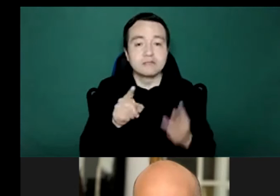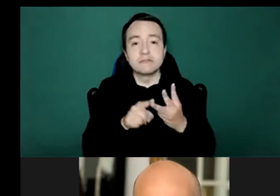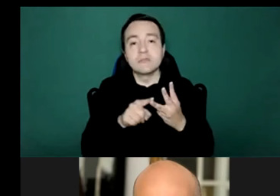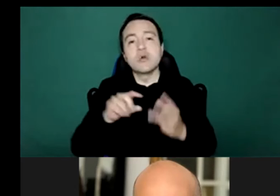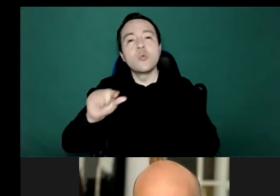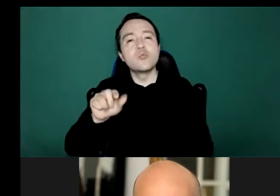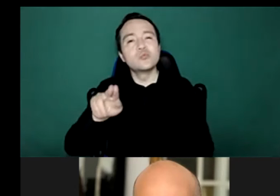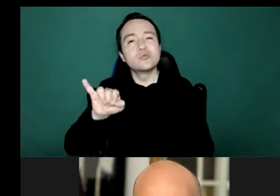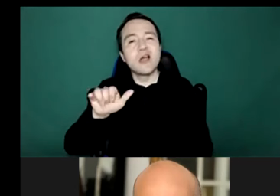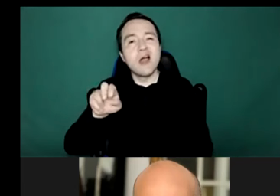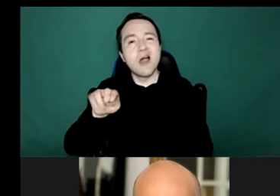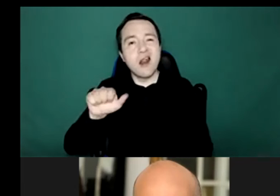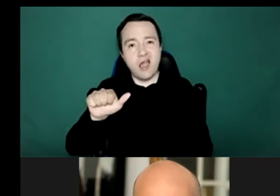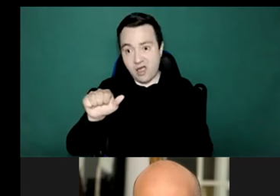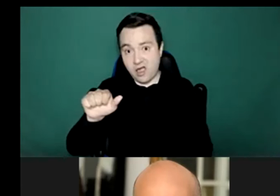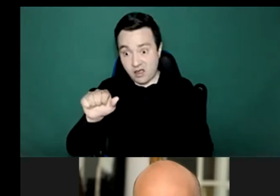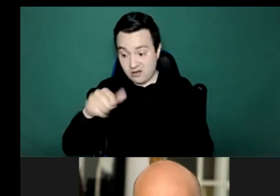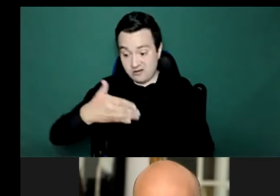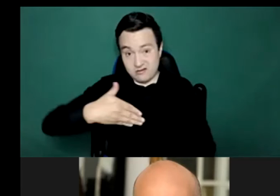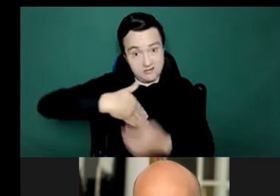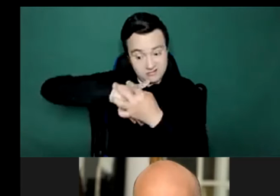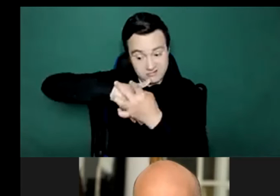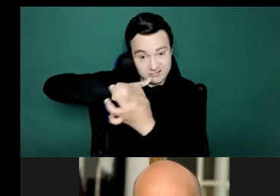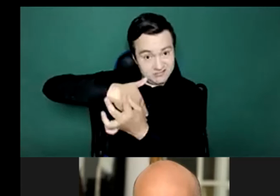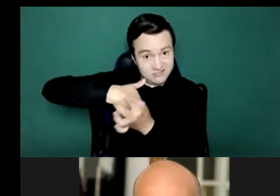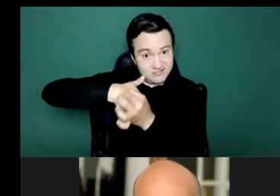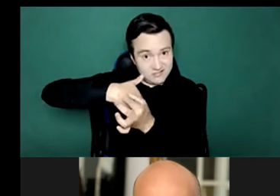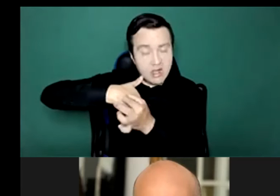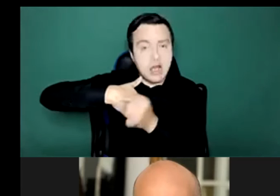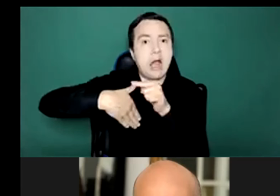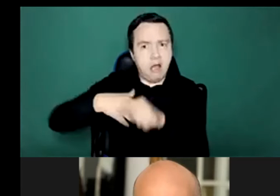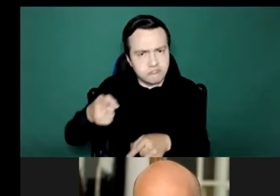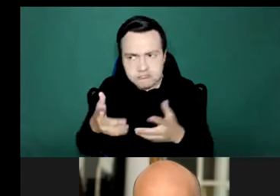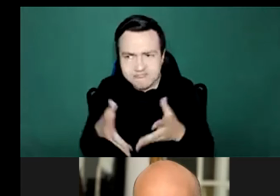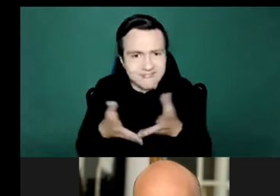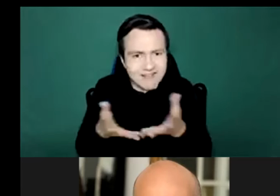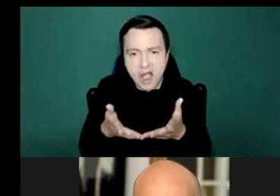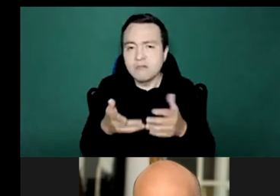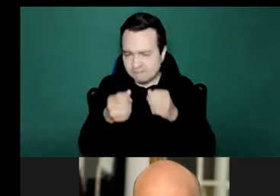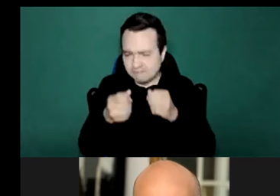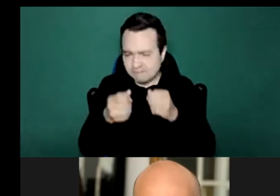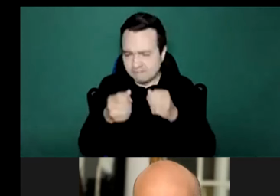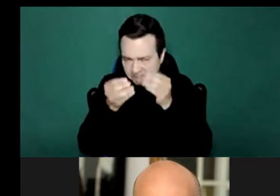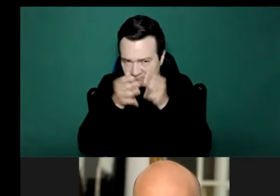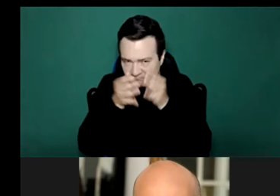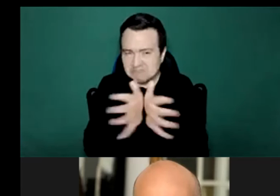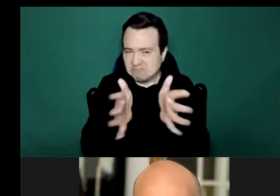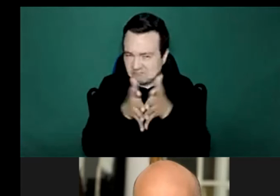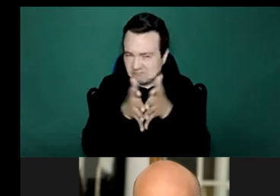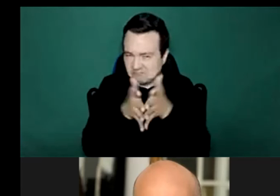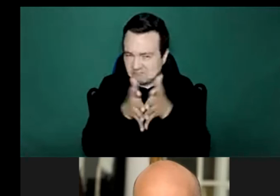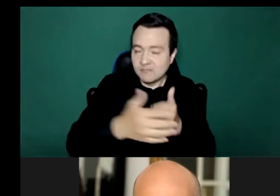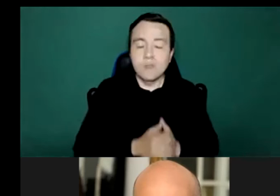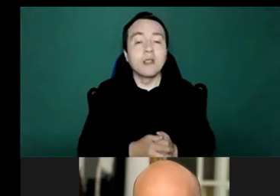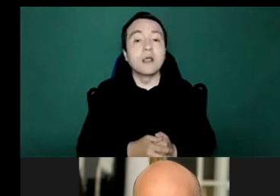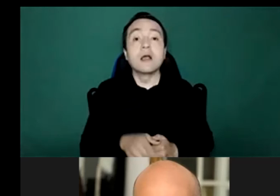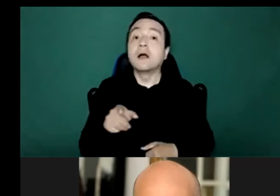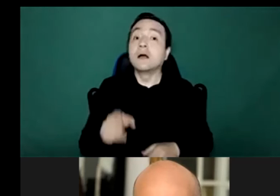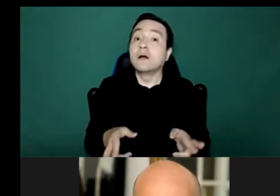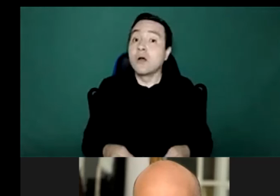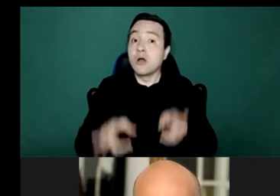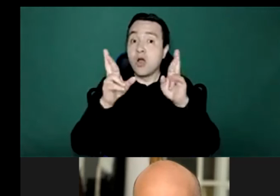uns minutos estaremos compartilhando esses resultados com maior detalhe. Esperamos que isso seja um aporte mais